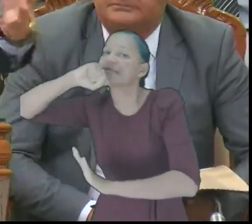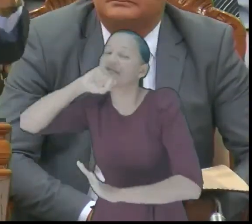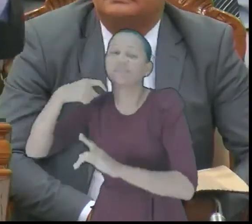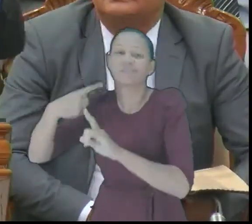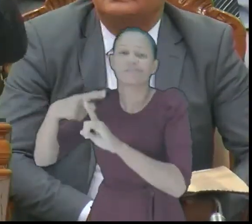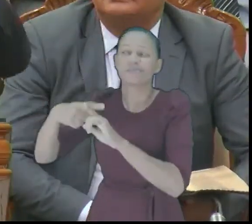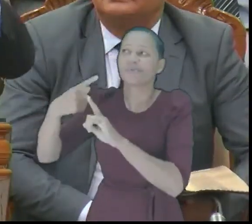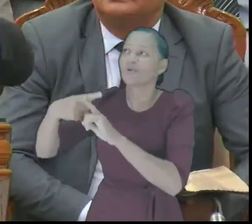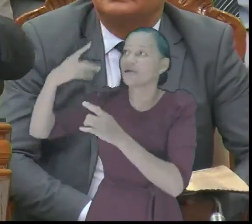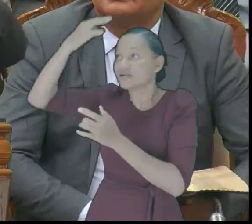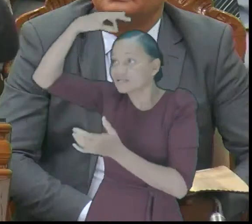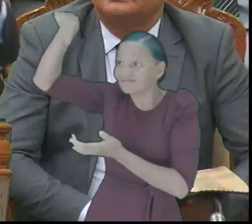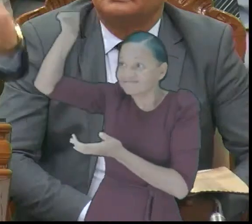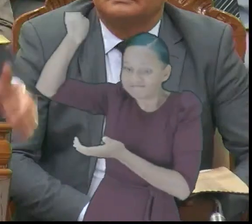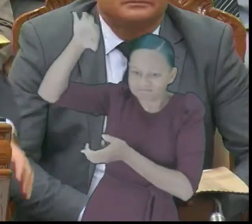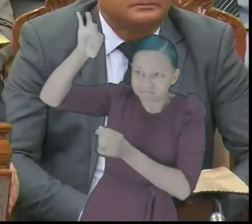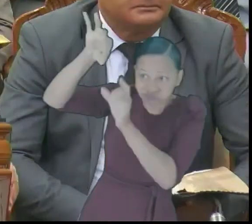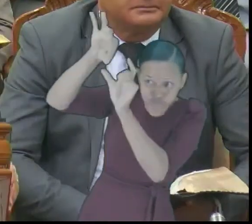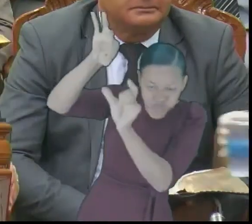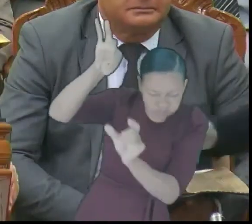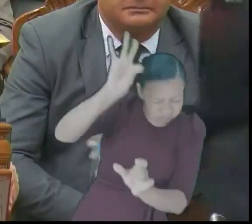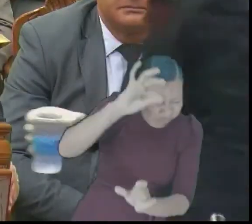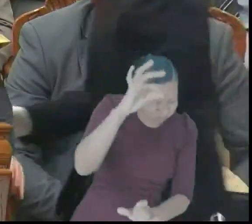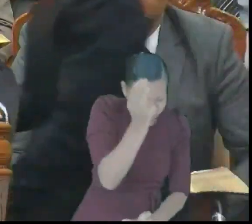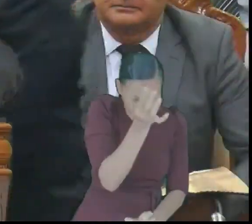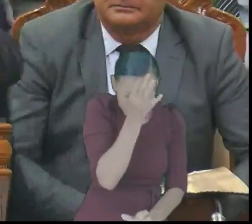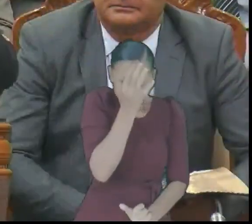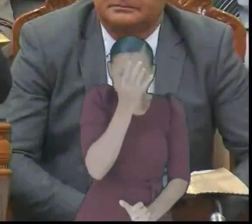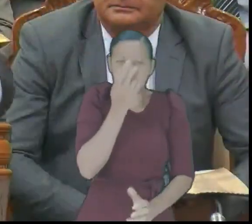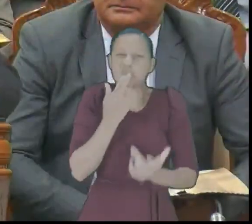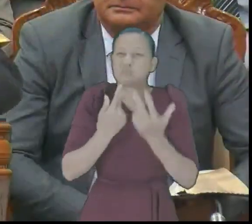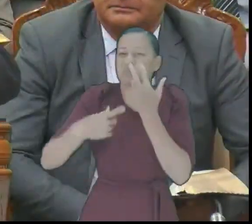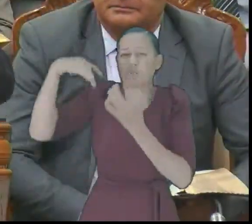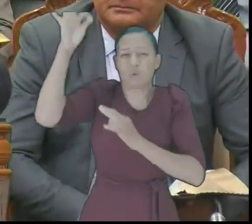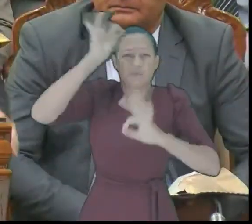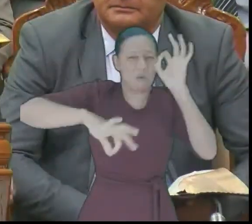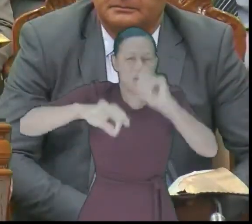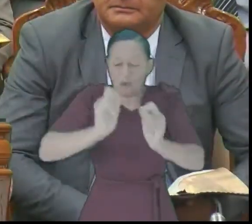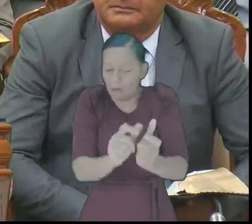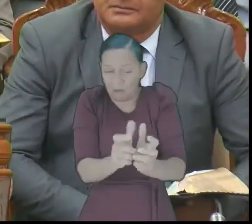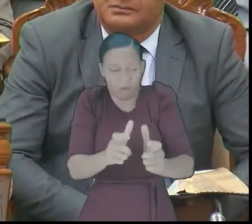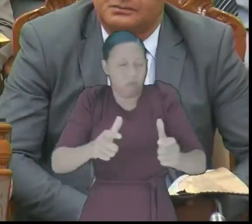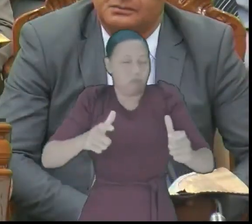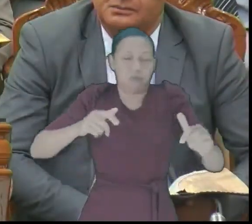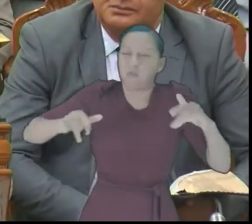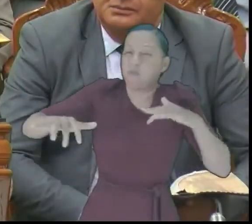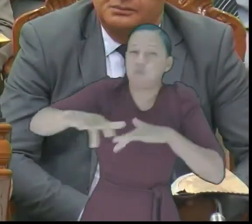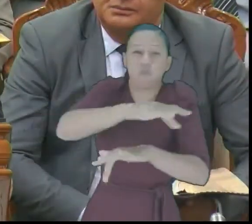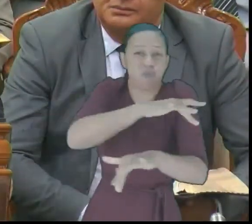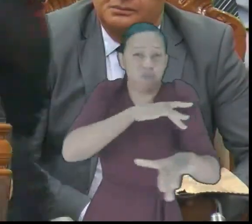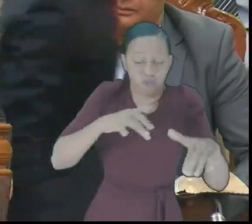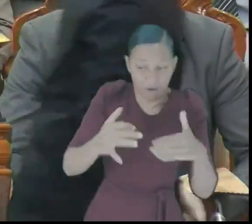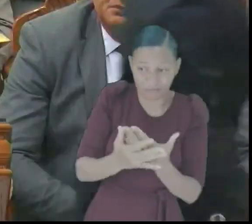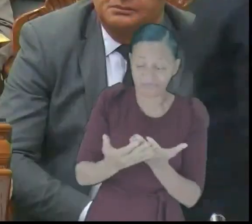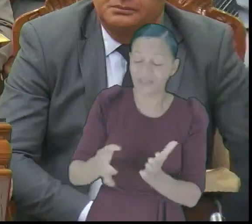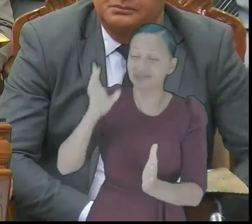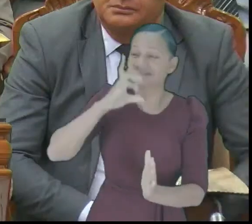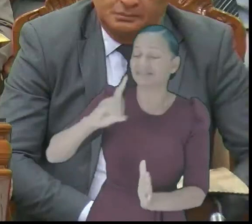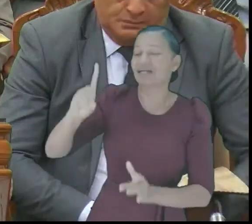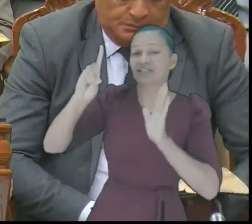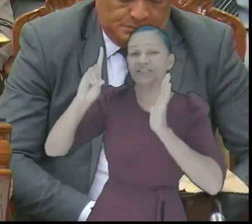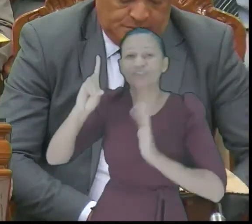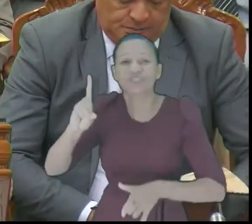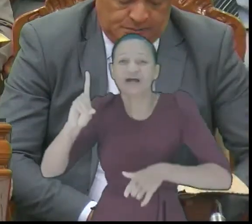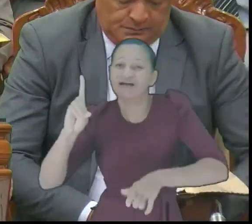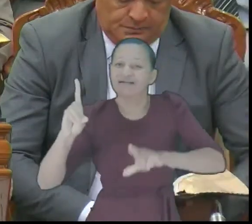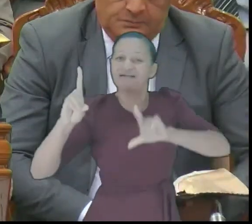do Espírito Santo em profusão, em derramamento, em abundância, Deus já havia falado